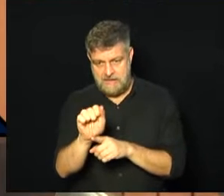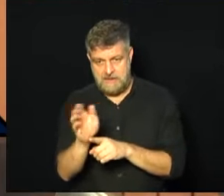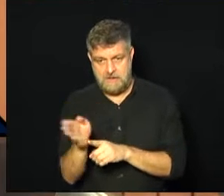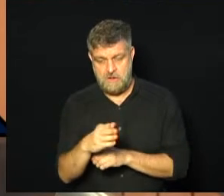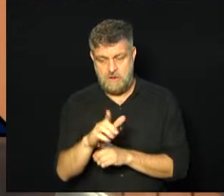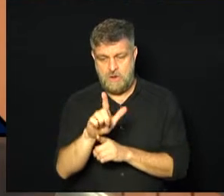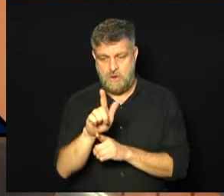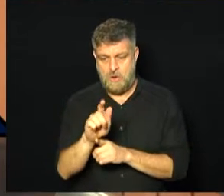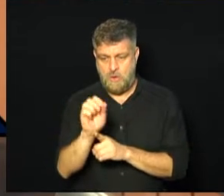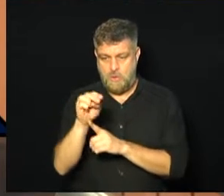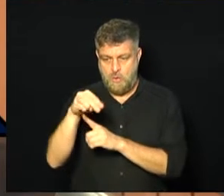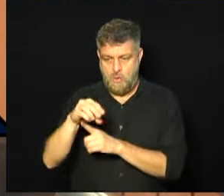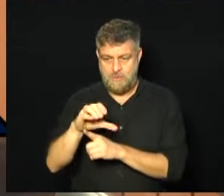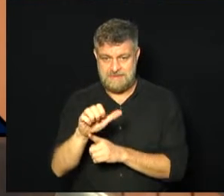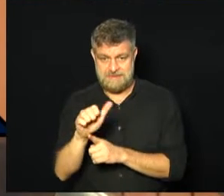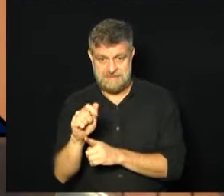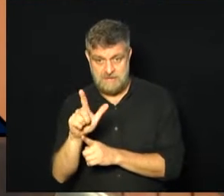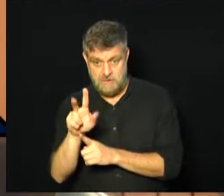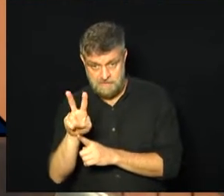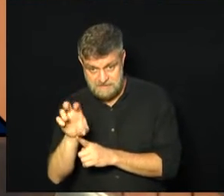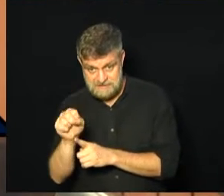Etnicidade, Gênero e Educação.